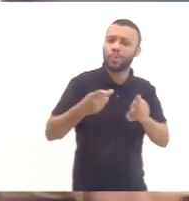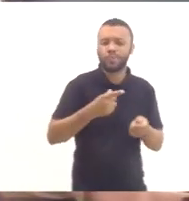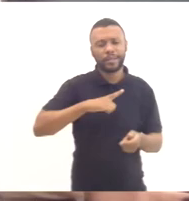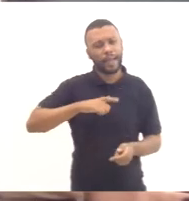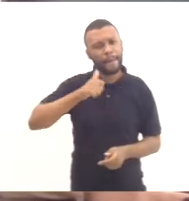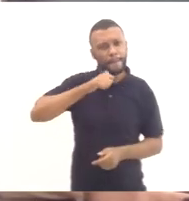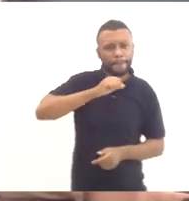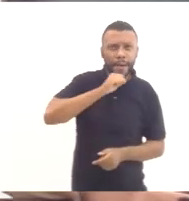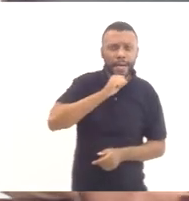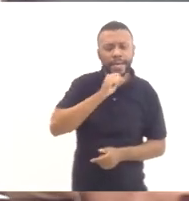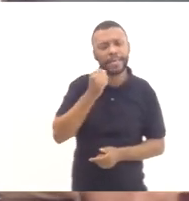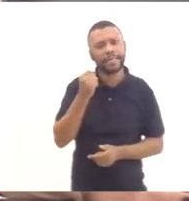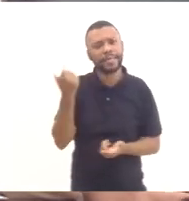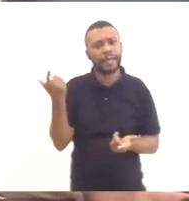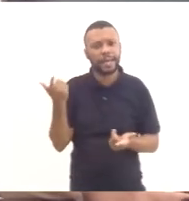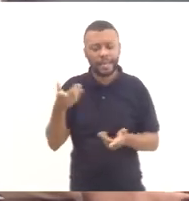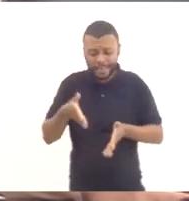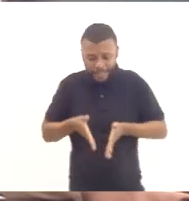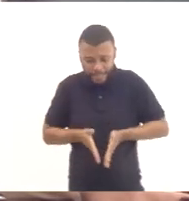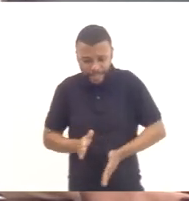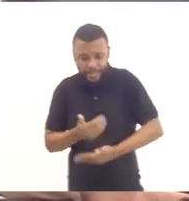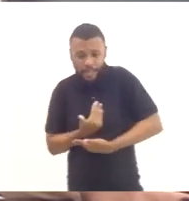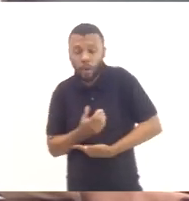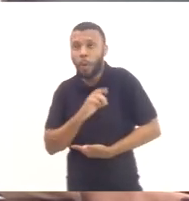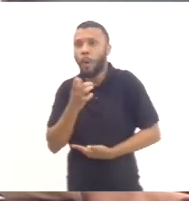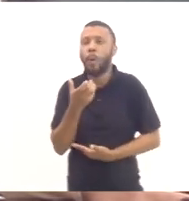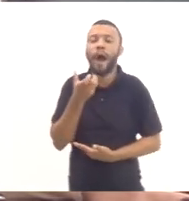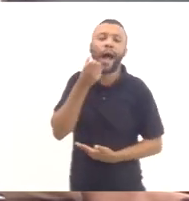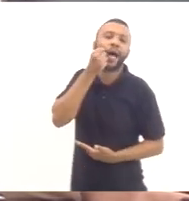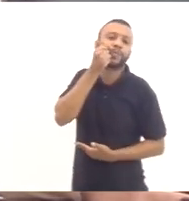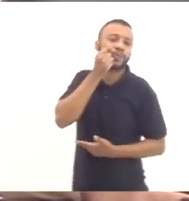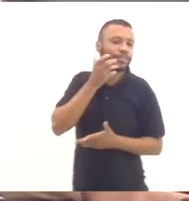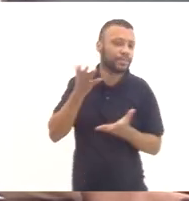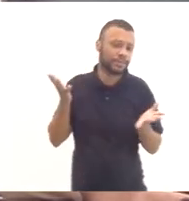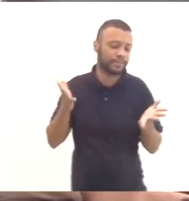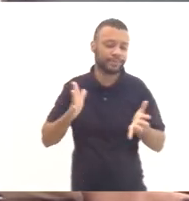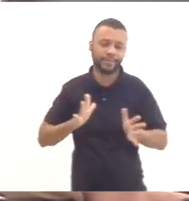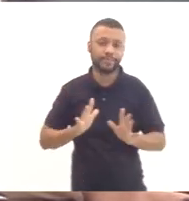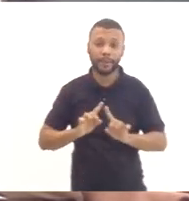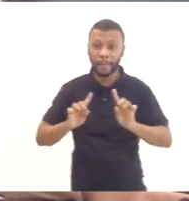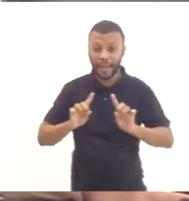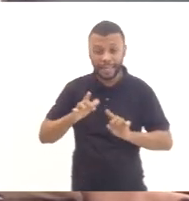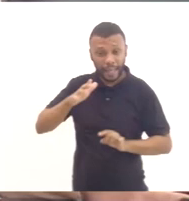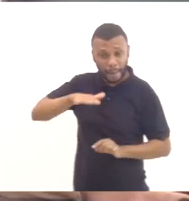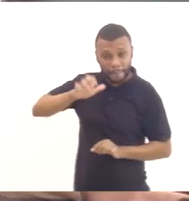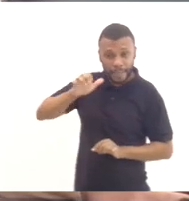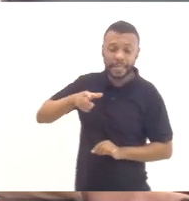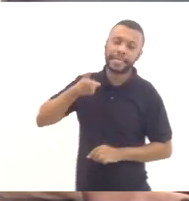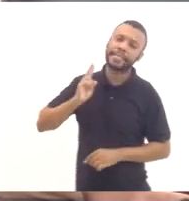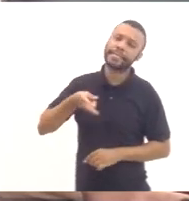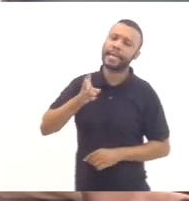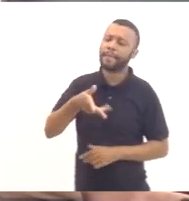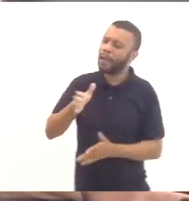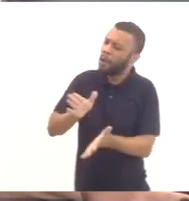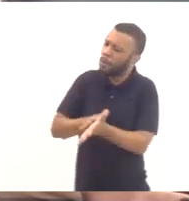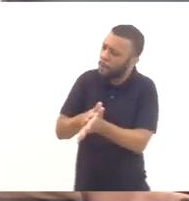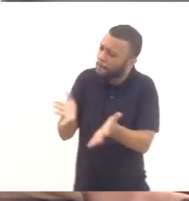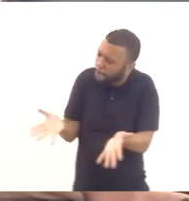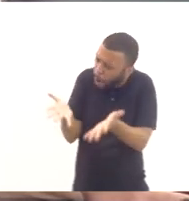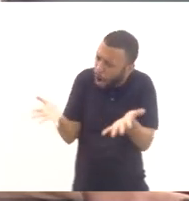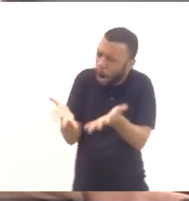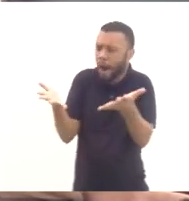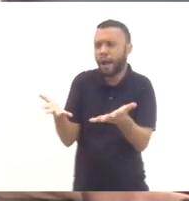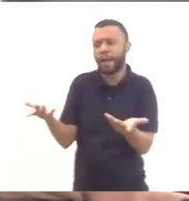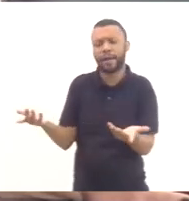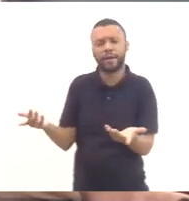seja uma mãe biológica ou uma mãe do coração mas a mãe ela sempre cobra dos filhos né porque porque a nossa